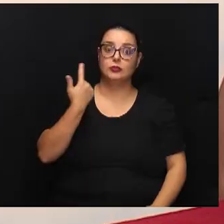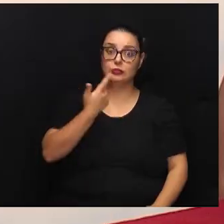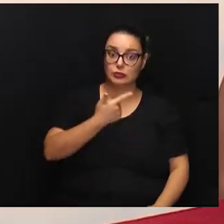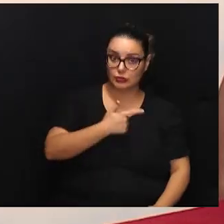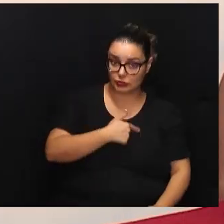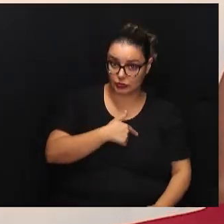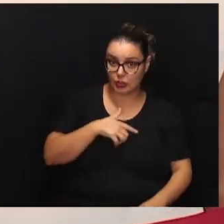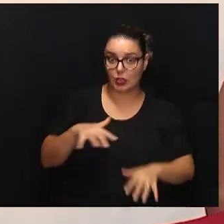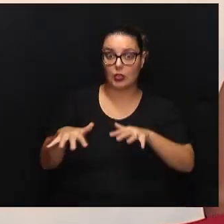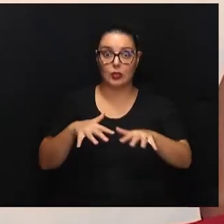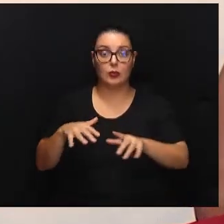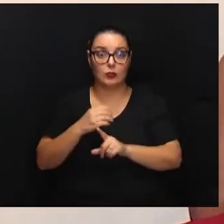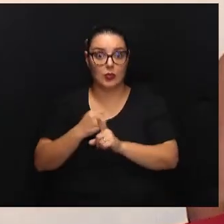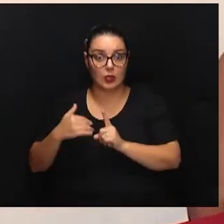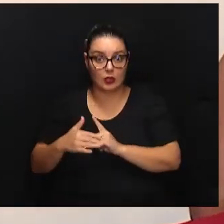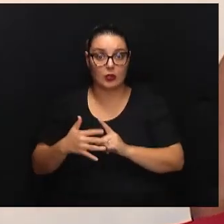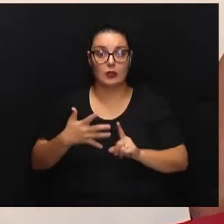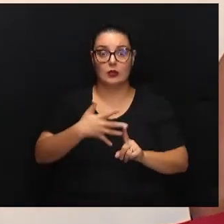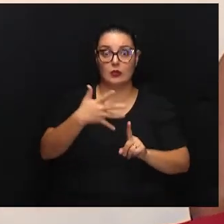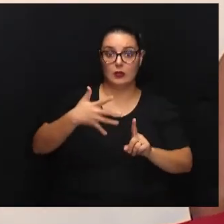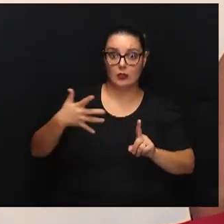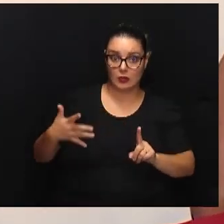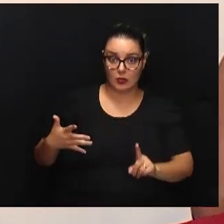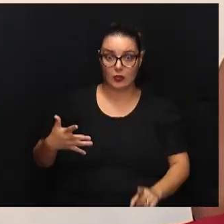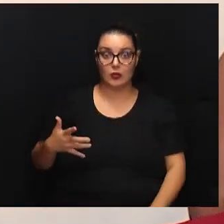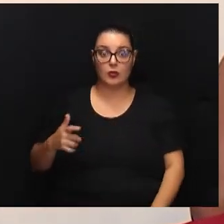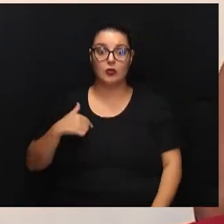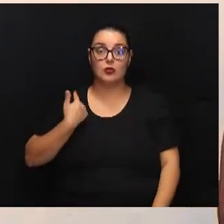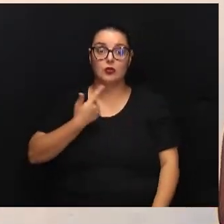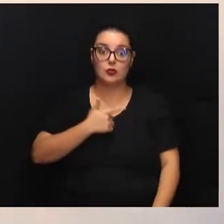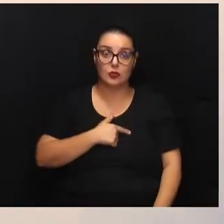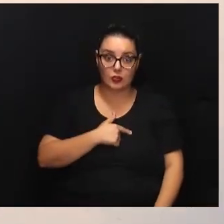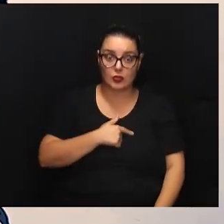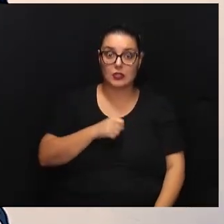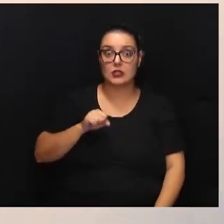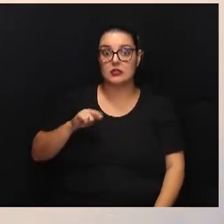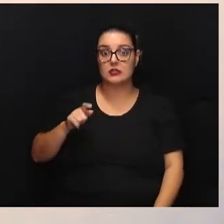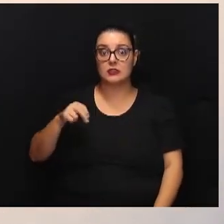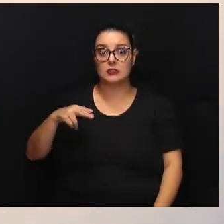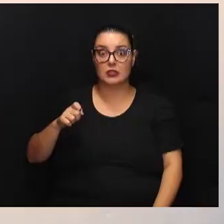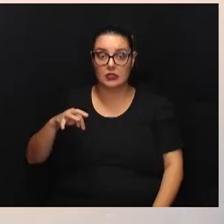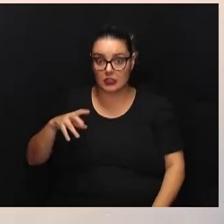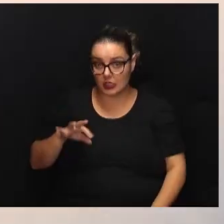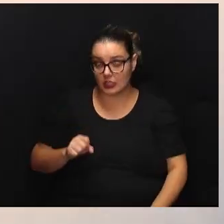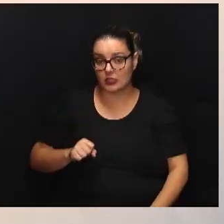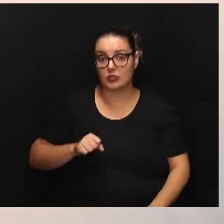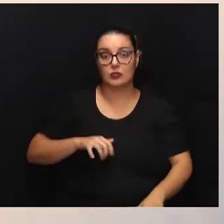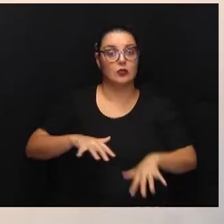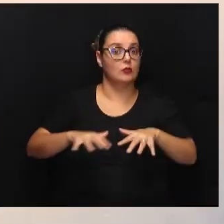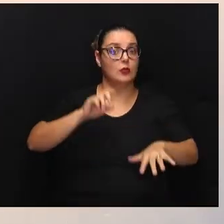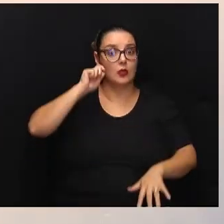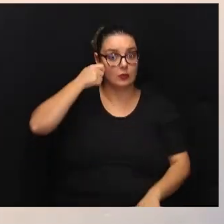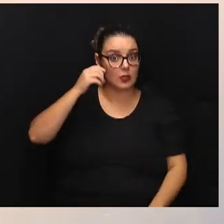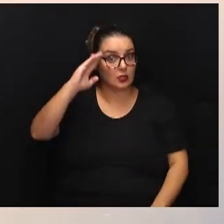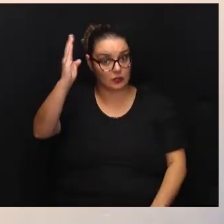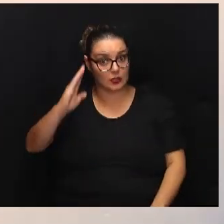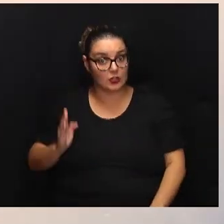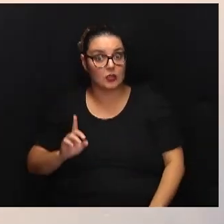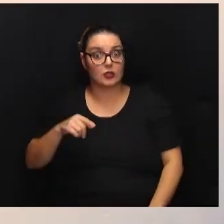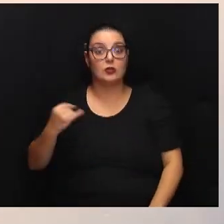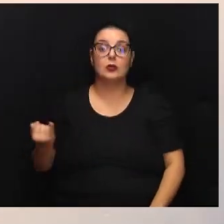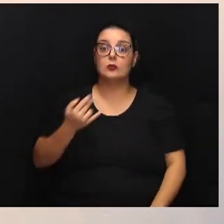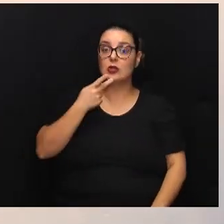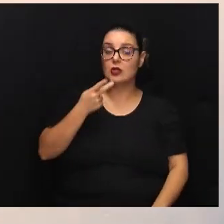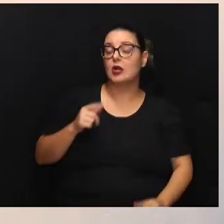LGBTQIAPN+, somos signatários do movimento negro brasileiro. Então é importante dizer que a luta, né, o combate